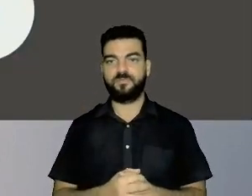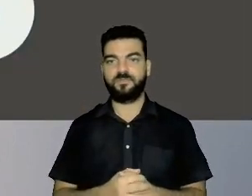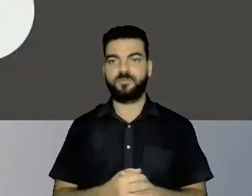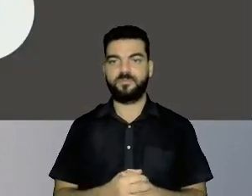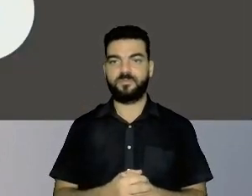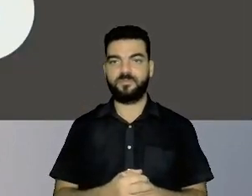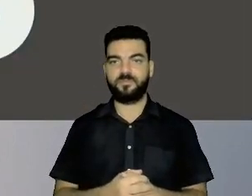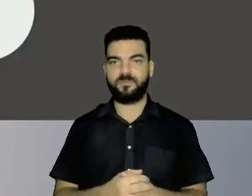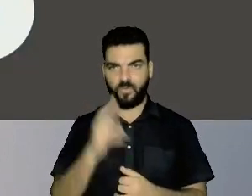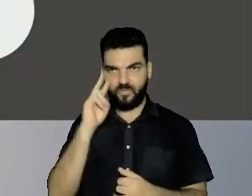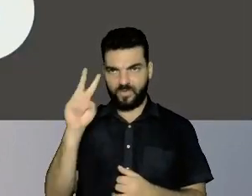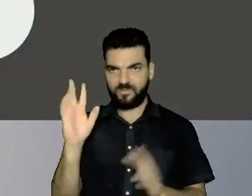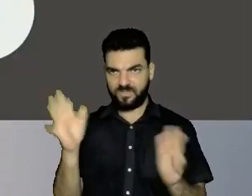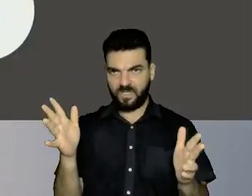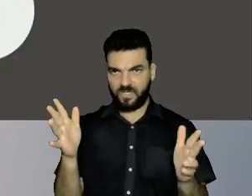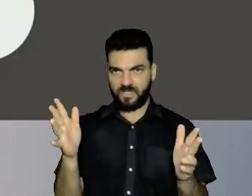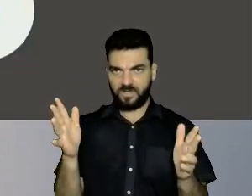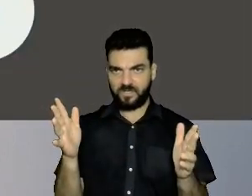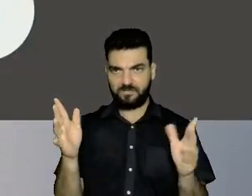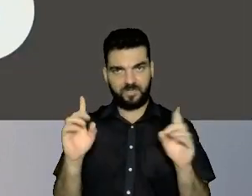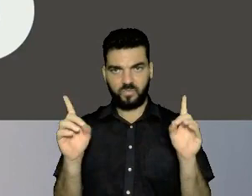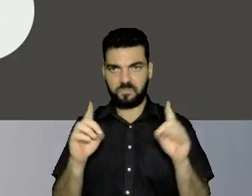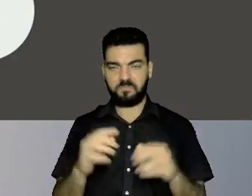Não sei se vocês conseguem visualizar.